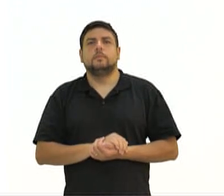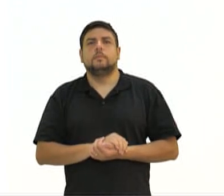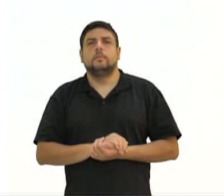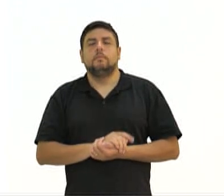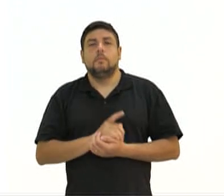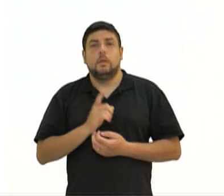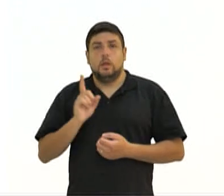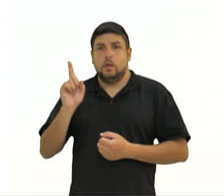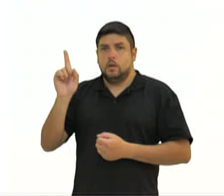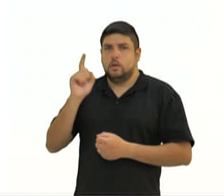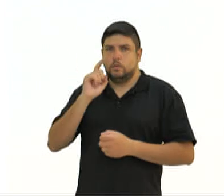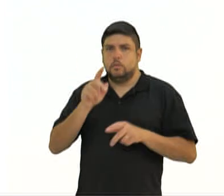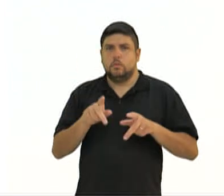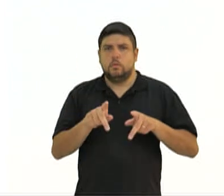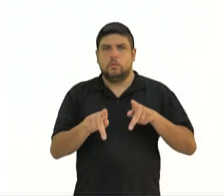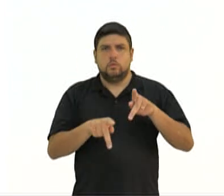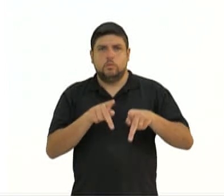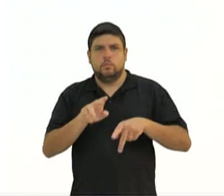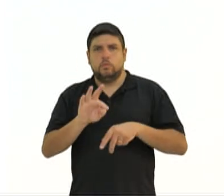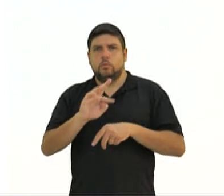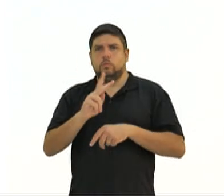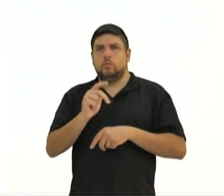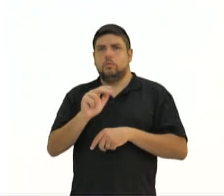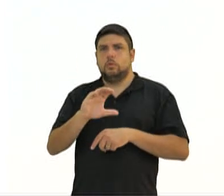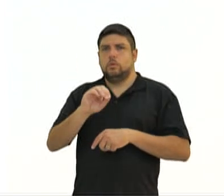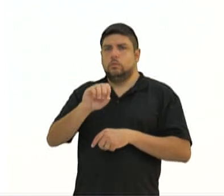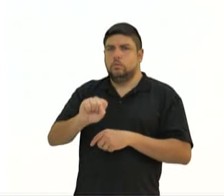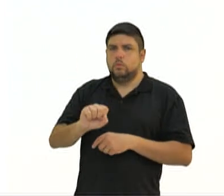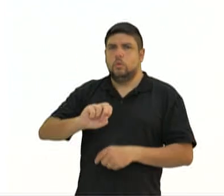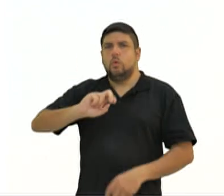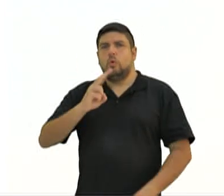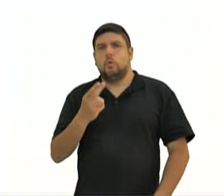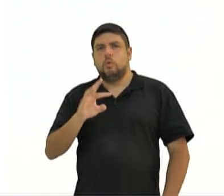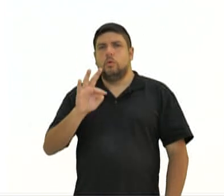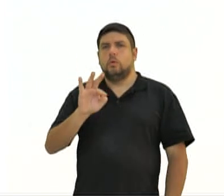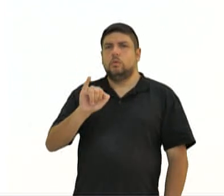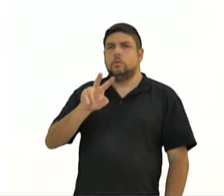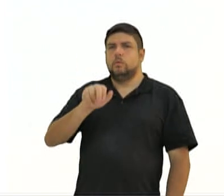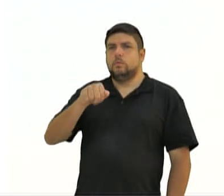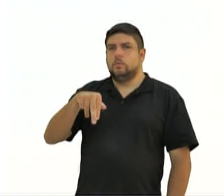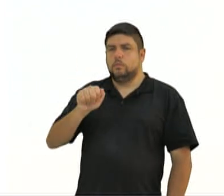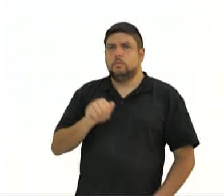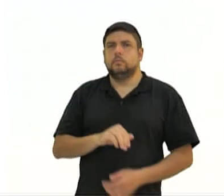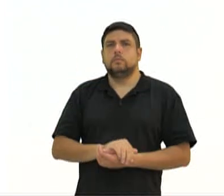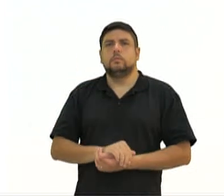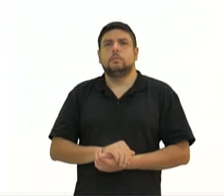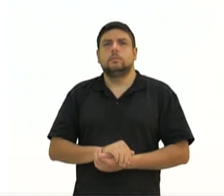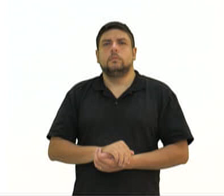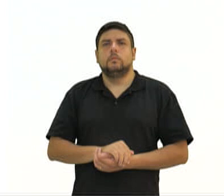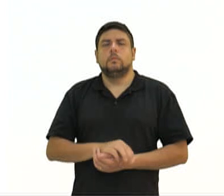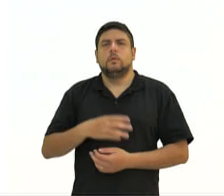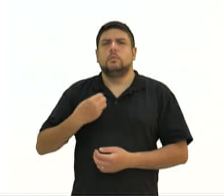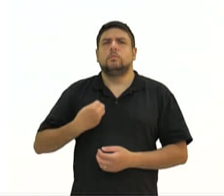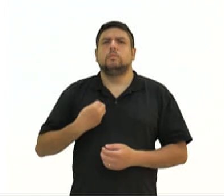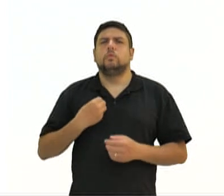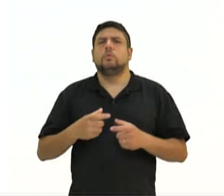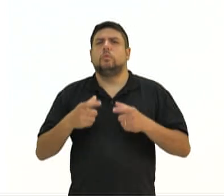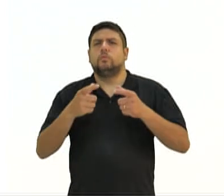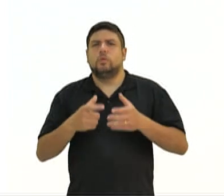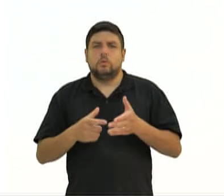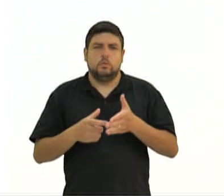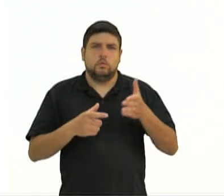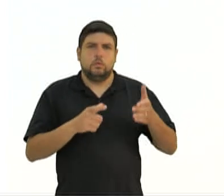eles são conhecidos como tianacos ou tivanaco. Vivem principalmente perto do lago de